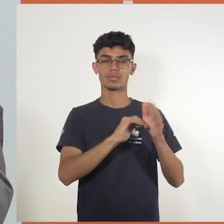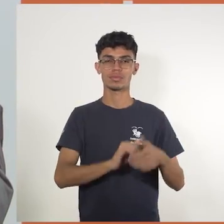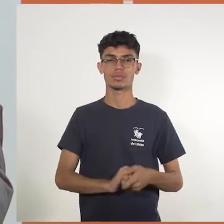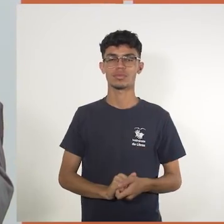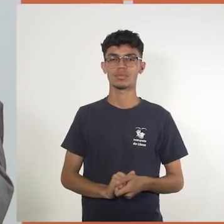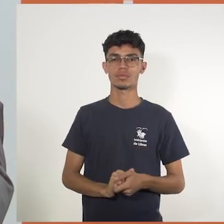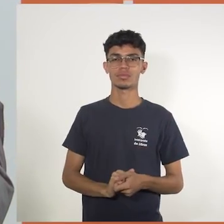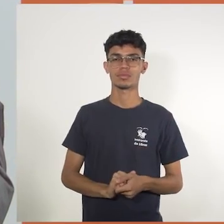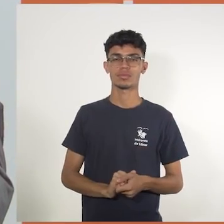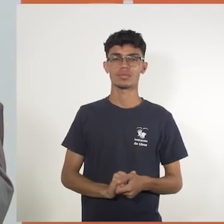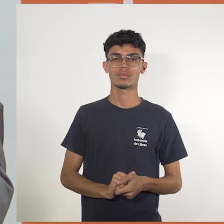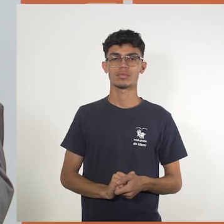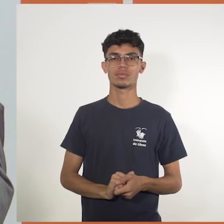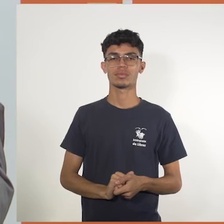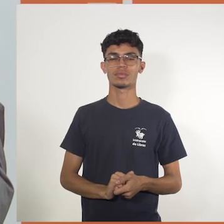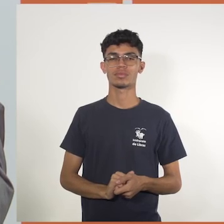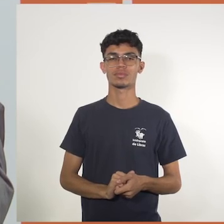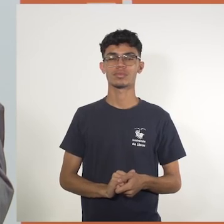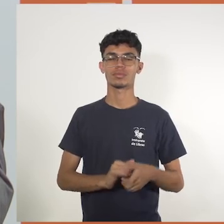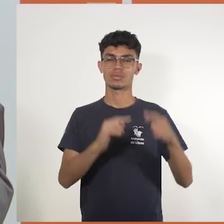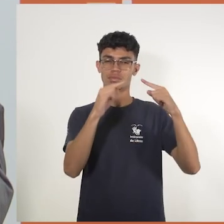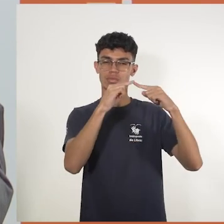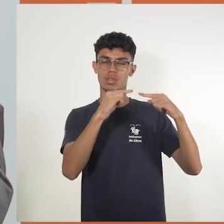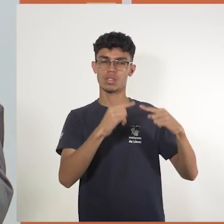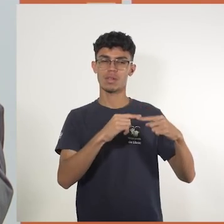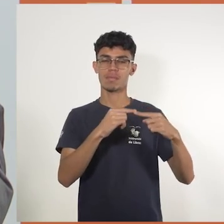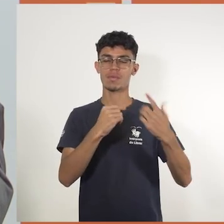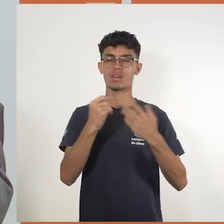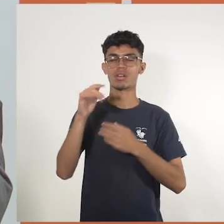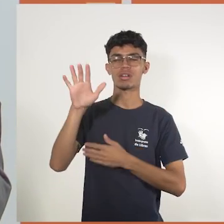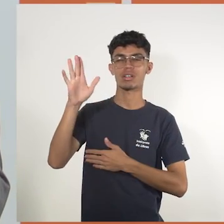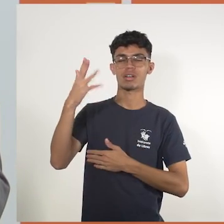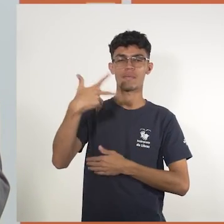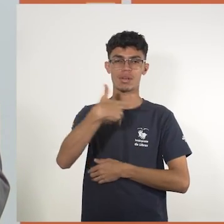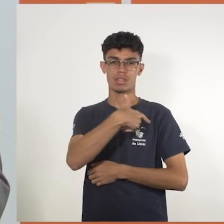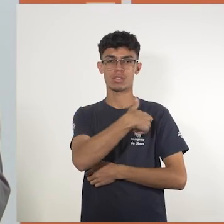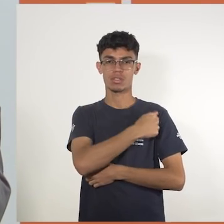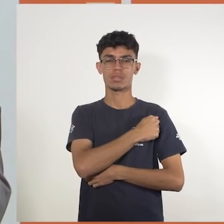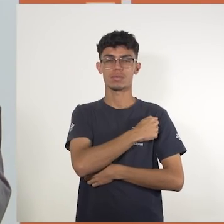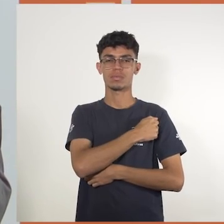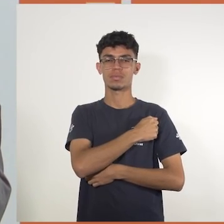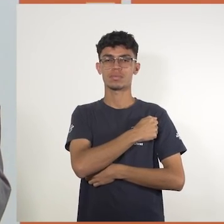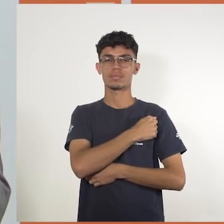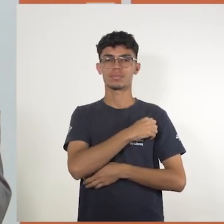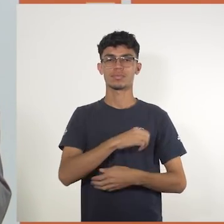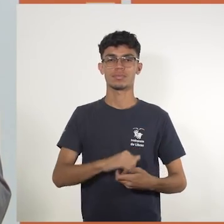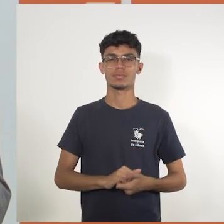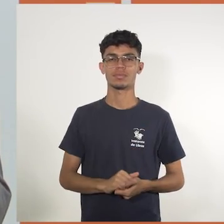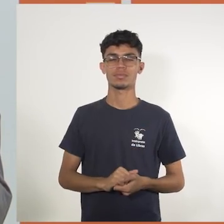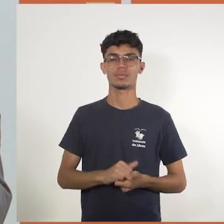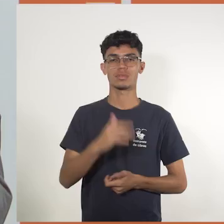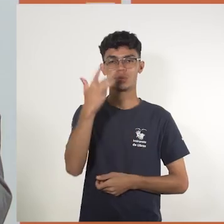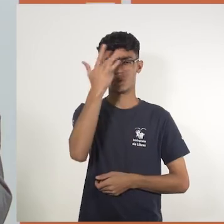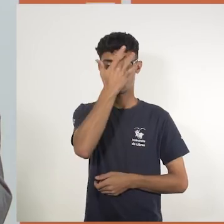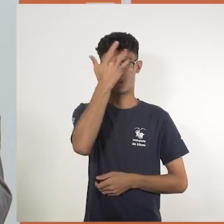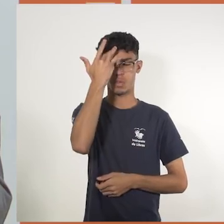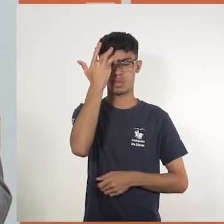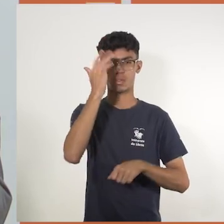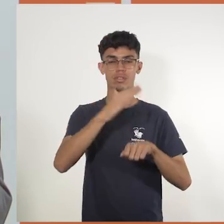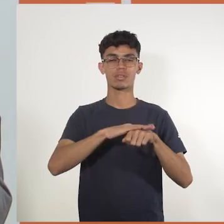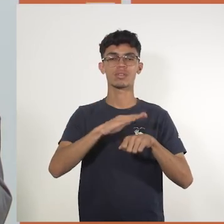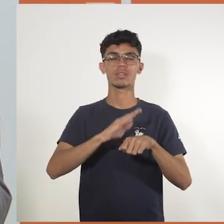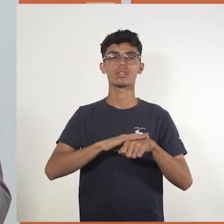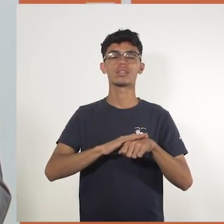tampouco nossa, em relação a qualquer tipo de vacina, de imunizante específico para as pessoas que estão fazendo